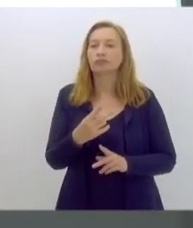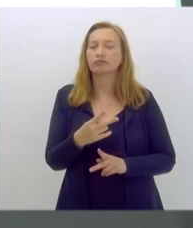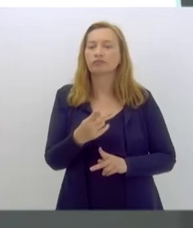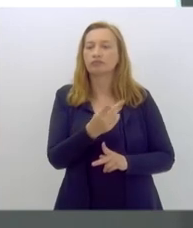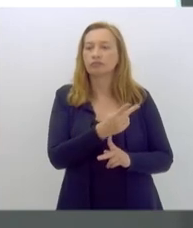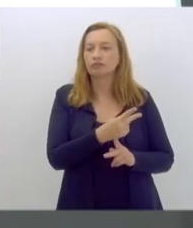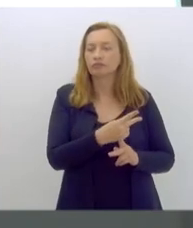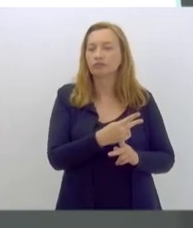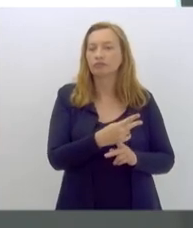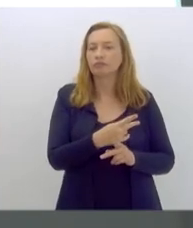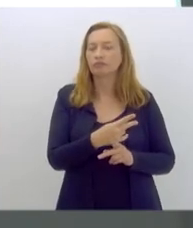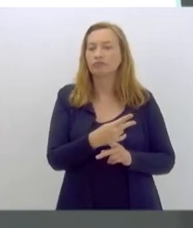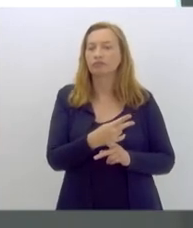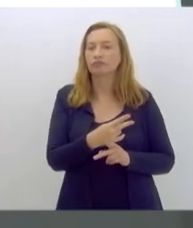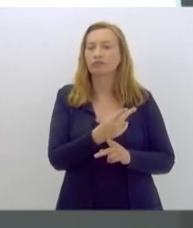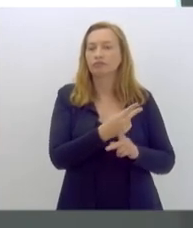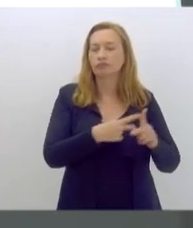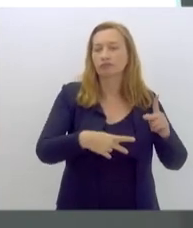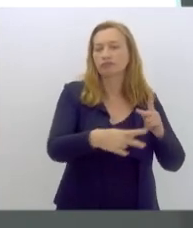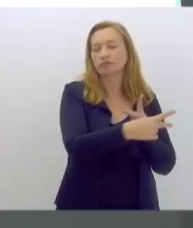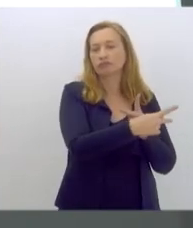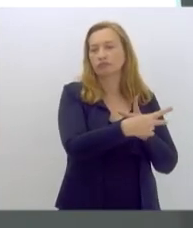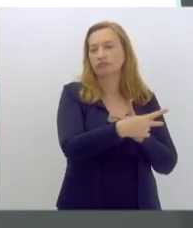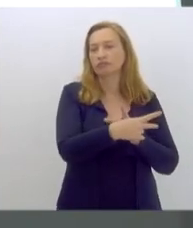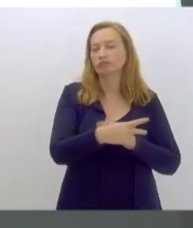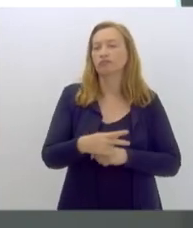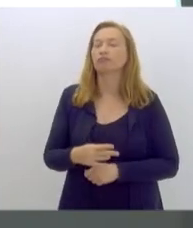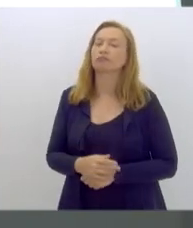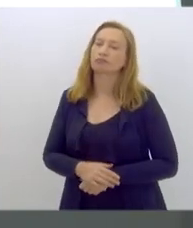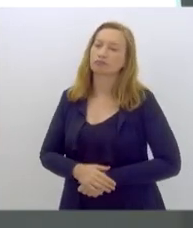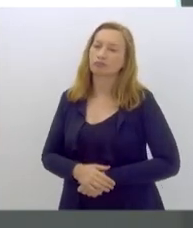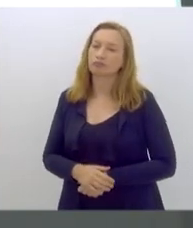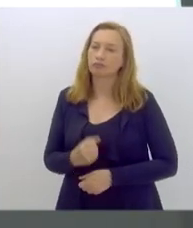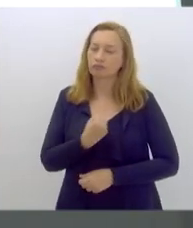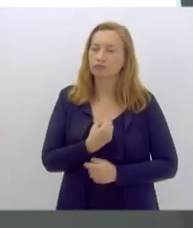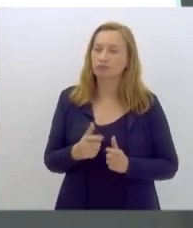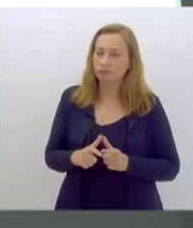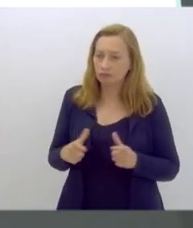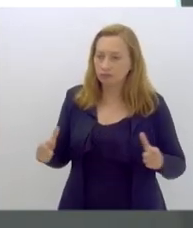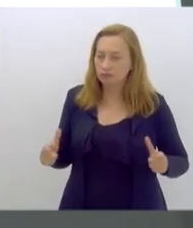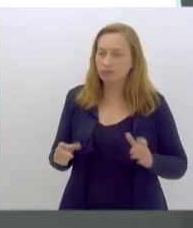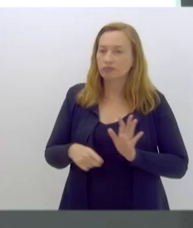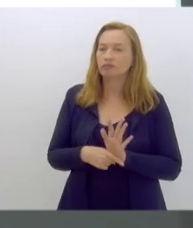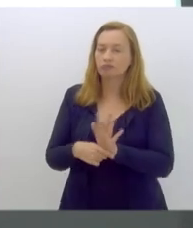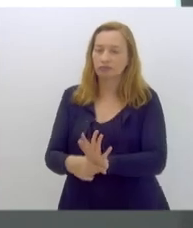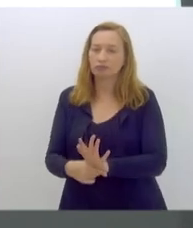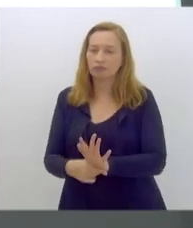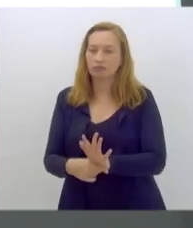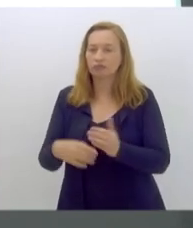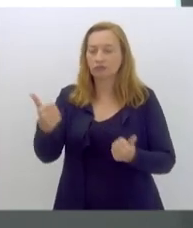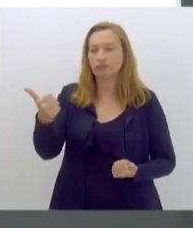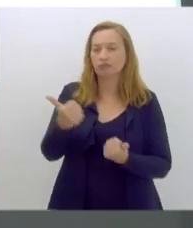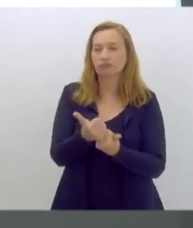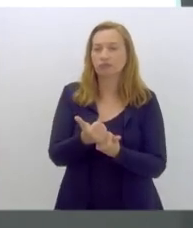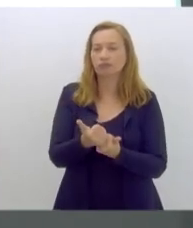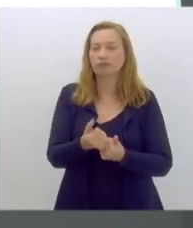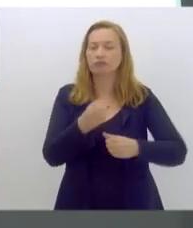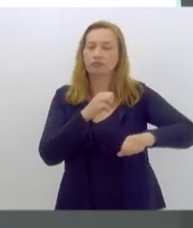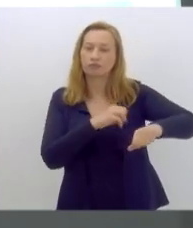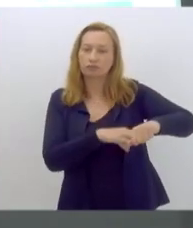22.4 vai para o Rio previdência que ajuda no na composição do fundo financeiro do Rio